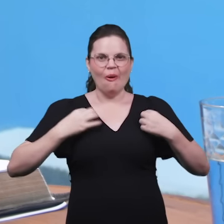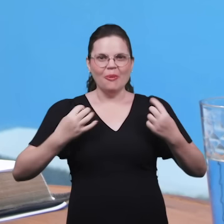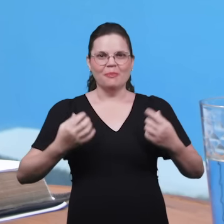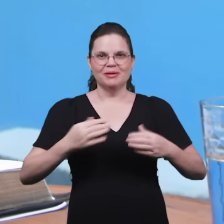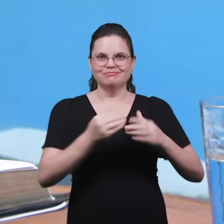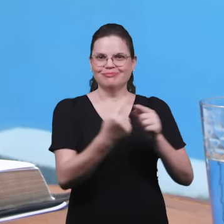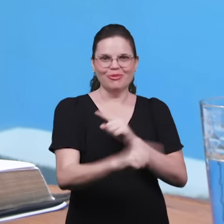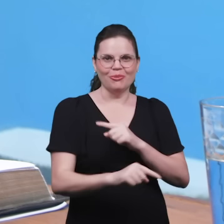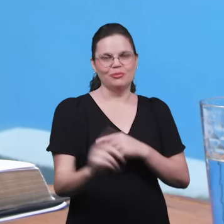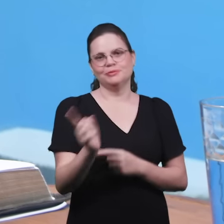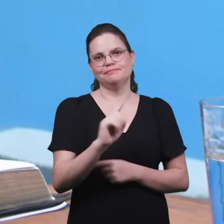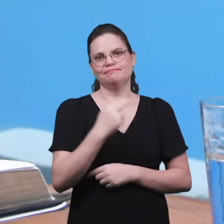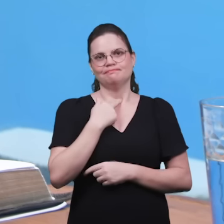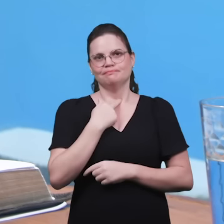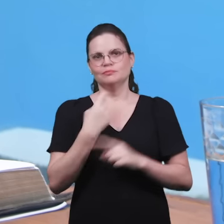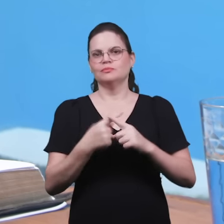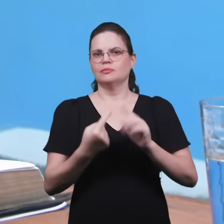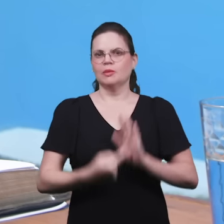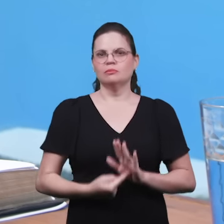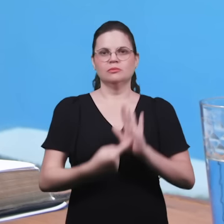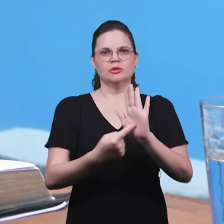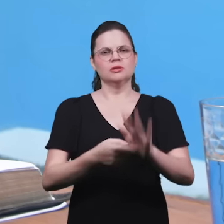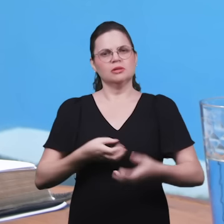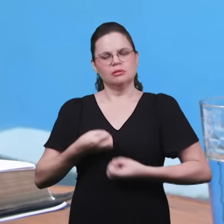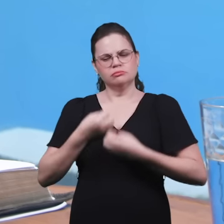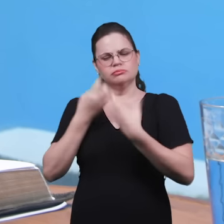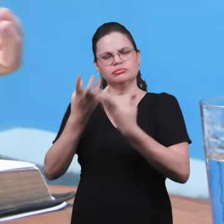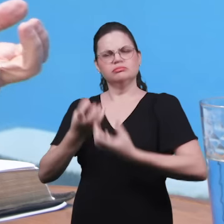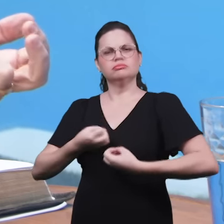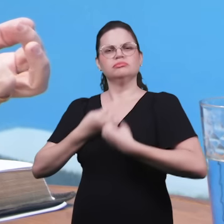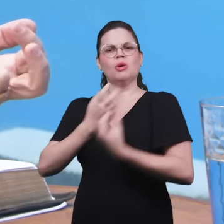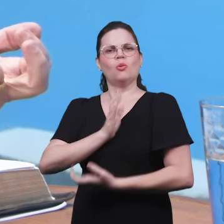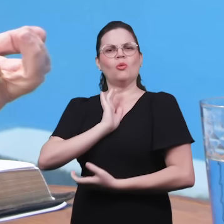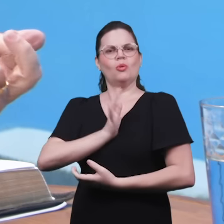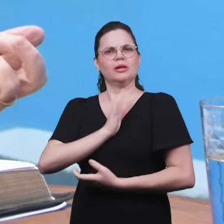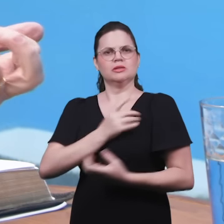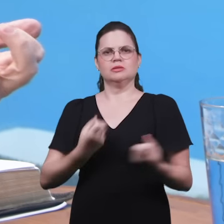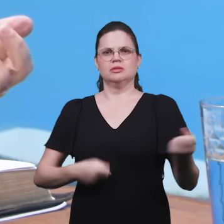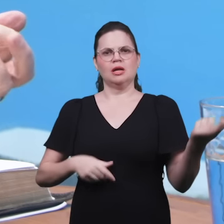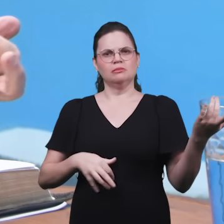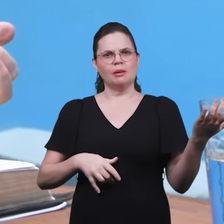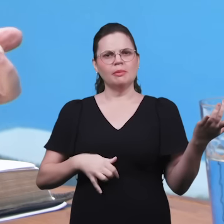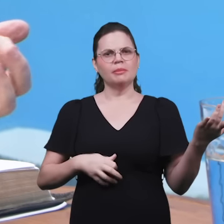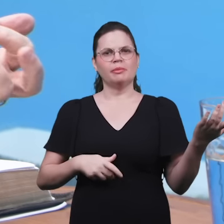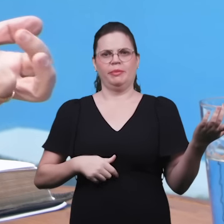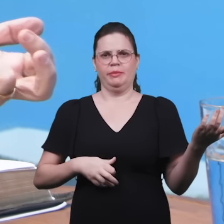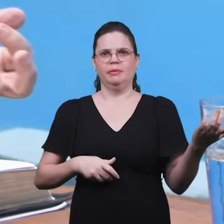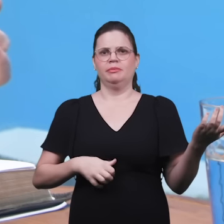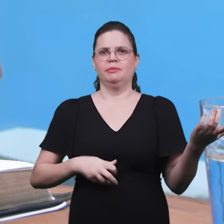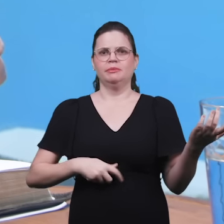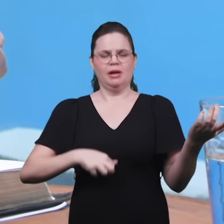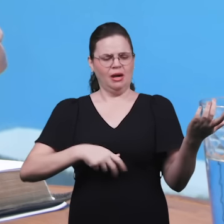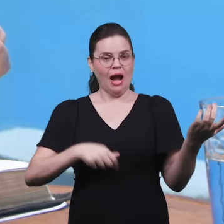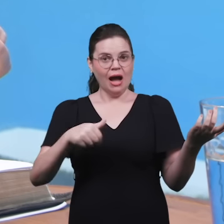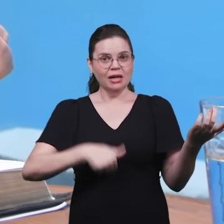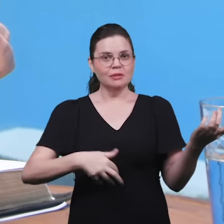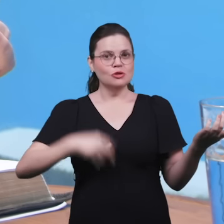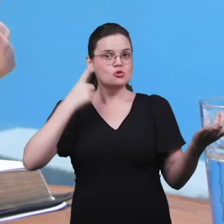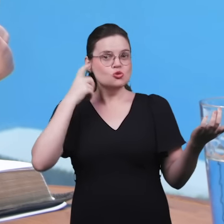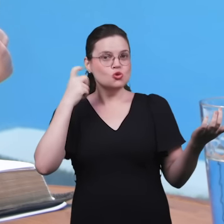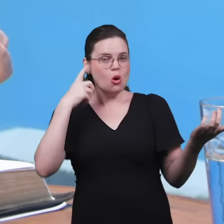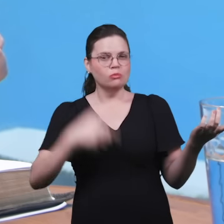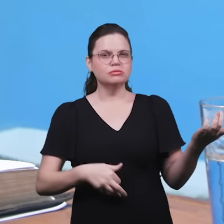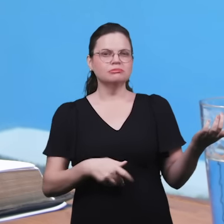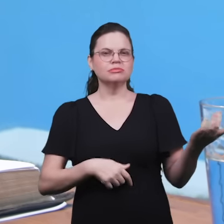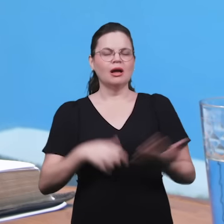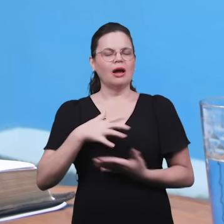ali trazendo fruto do seu coração. Se ele está tocando um instrumento, o que sai no som do instrumento é